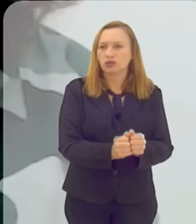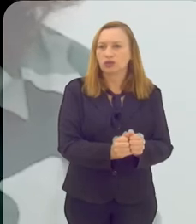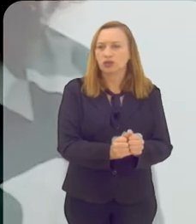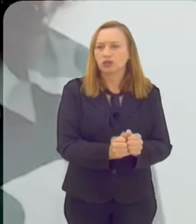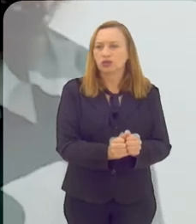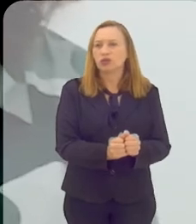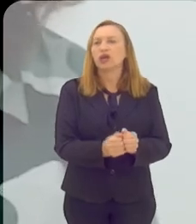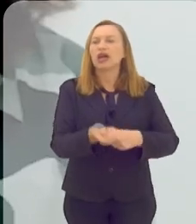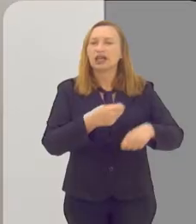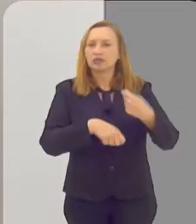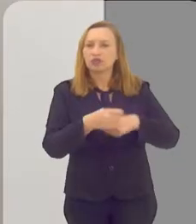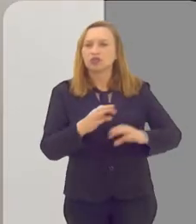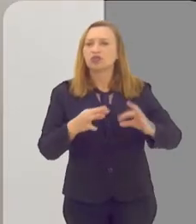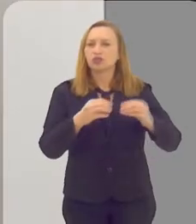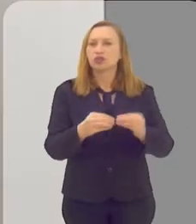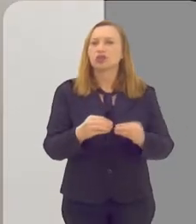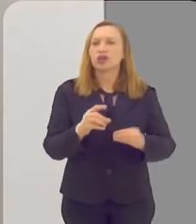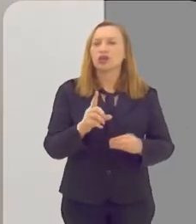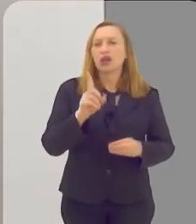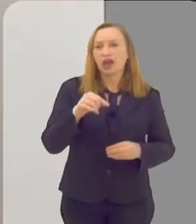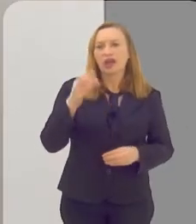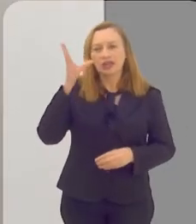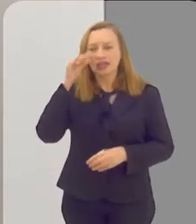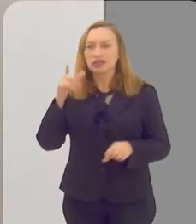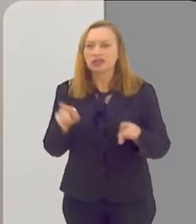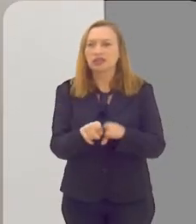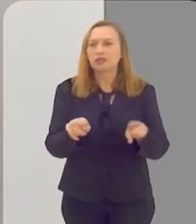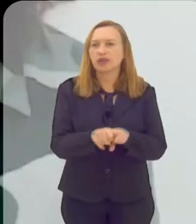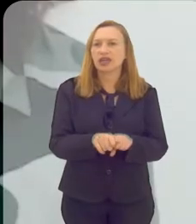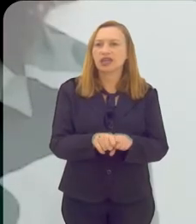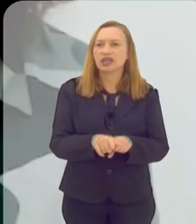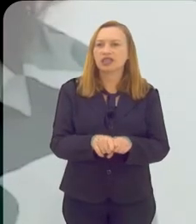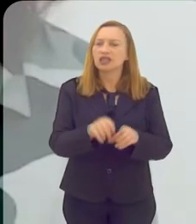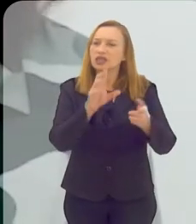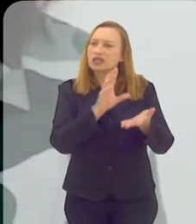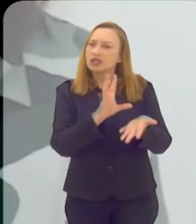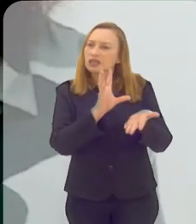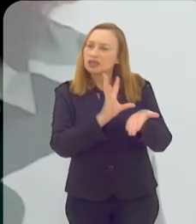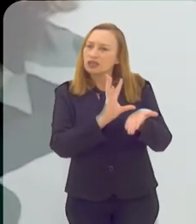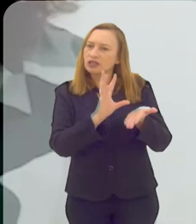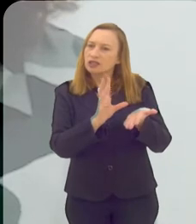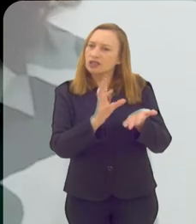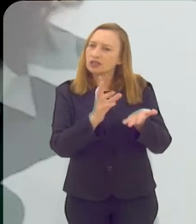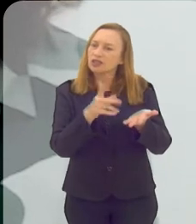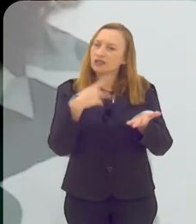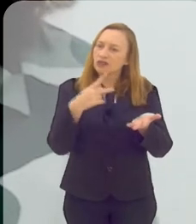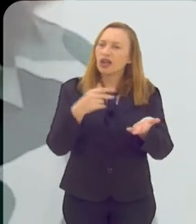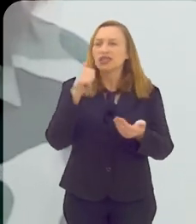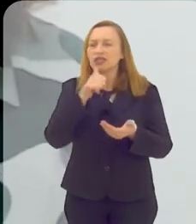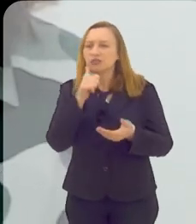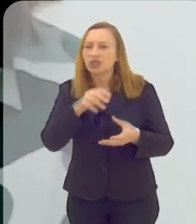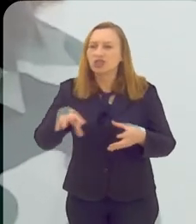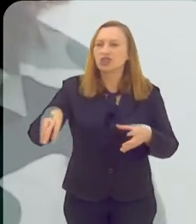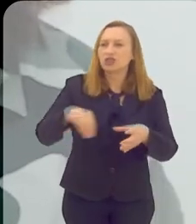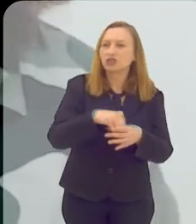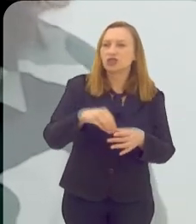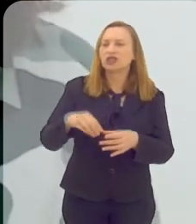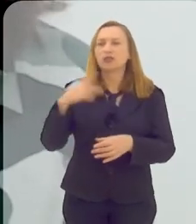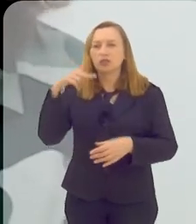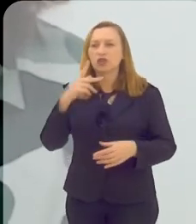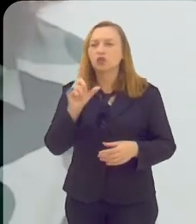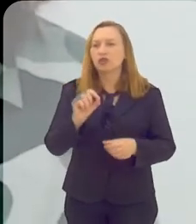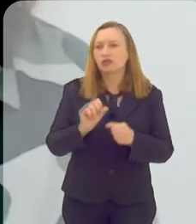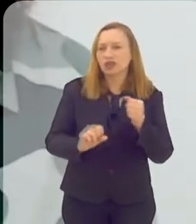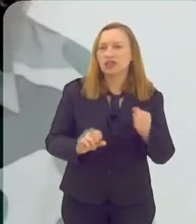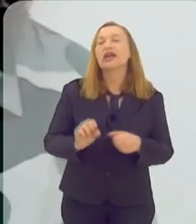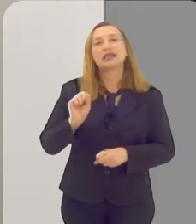fossem elas as grandes puxadoras disso. Então é um ponto interessante também, né, de pautar essas mulheres que já estão na política para o que